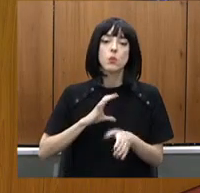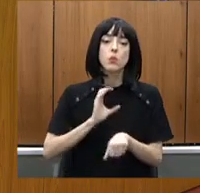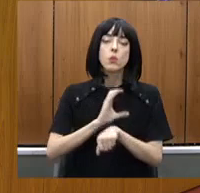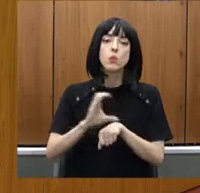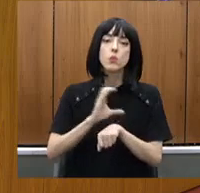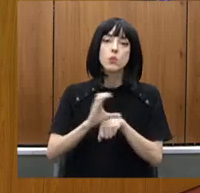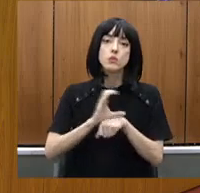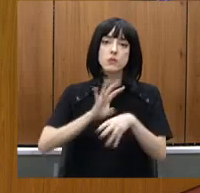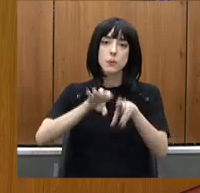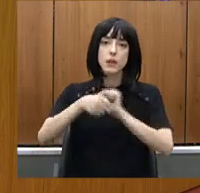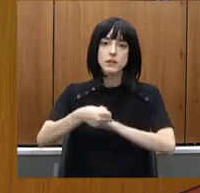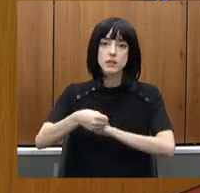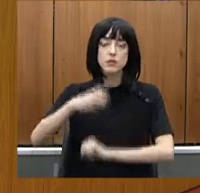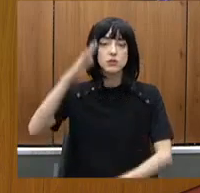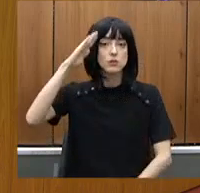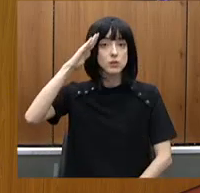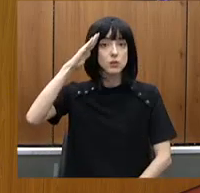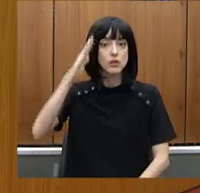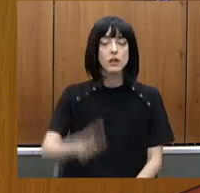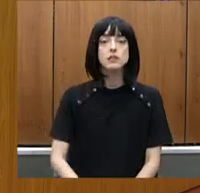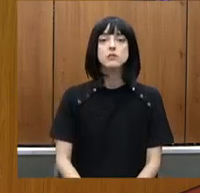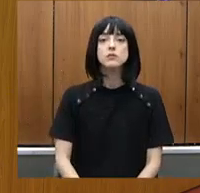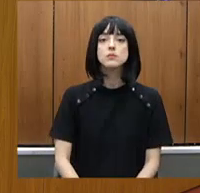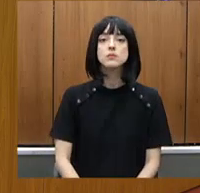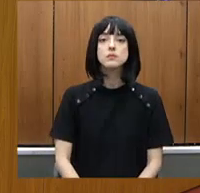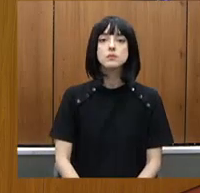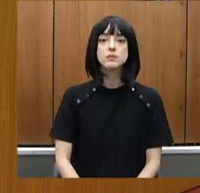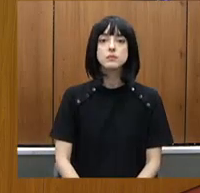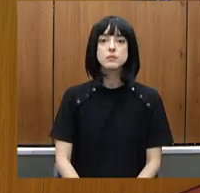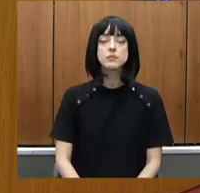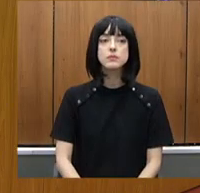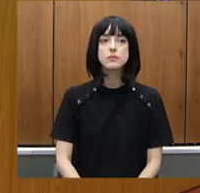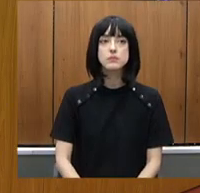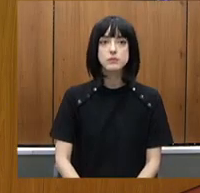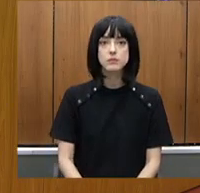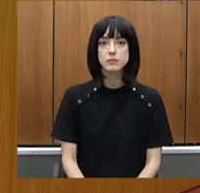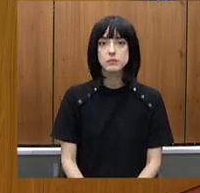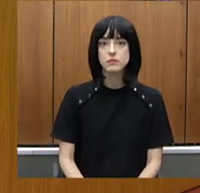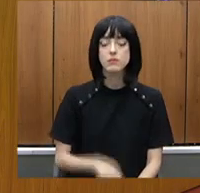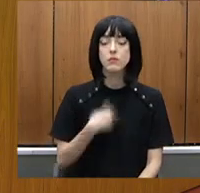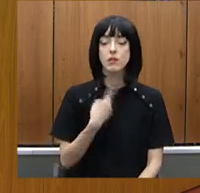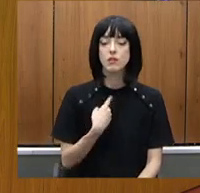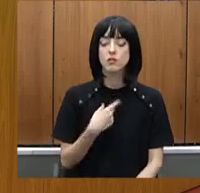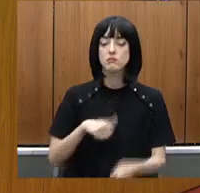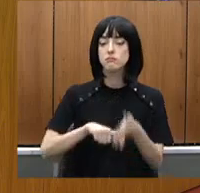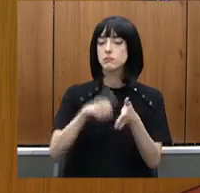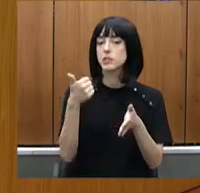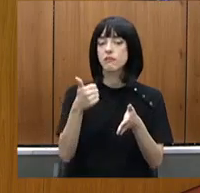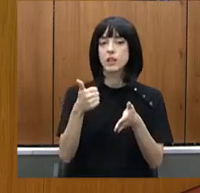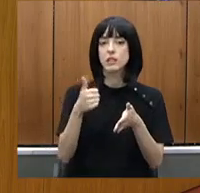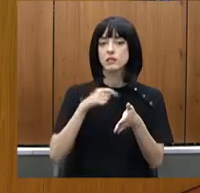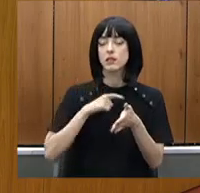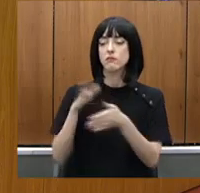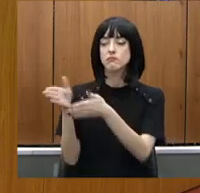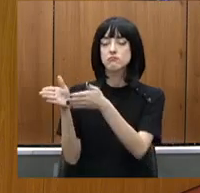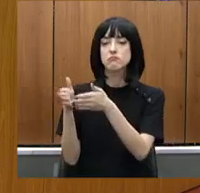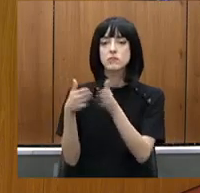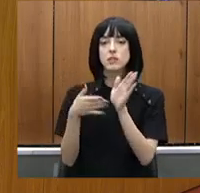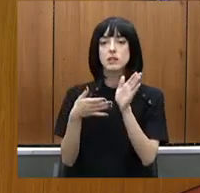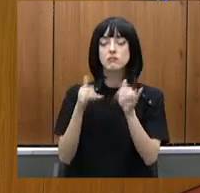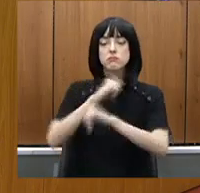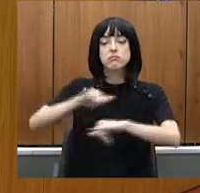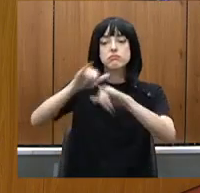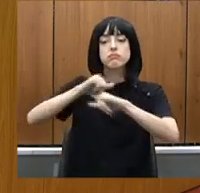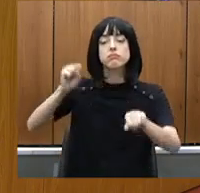nós nós tivemos a primeira chamada nós acionamos 324